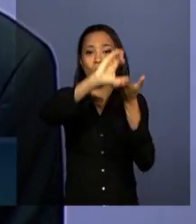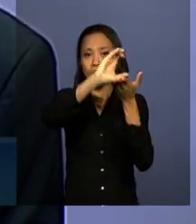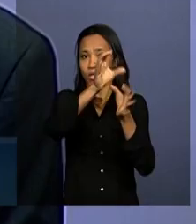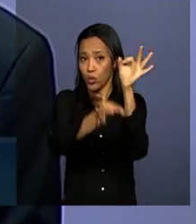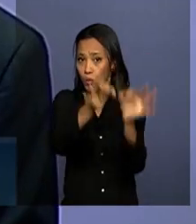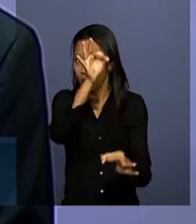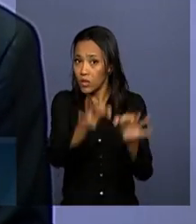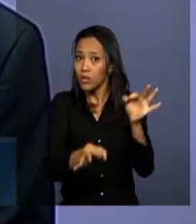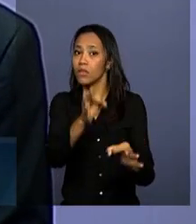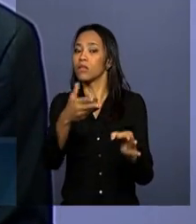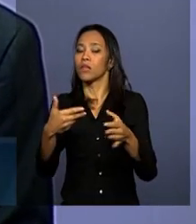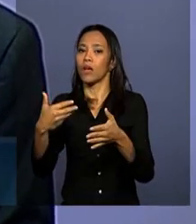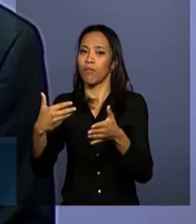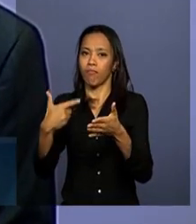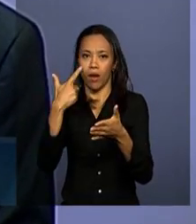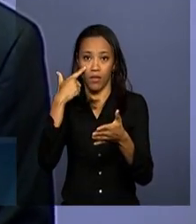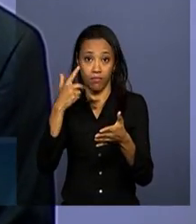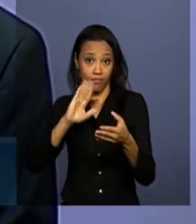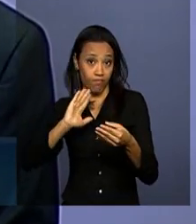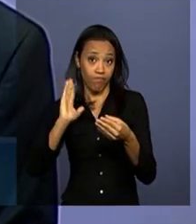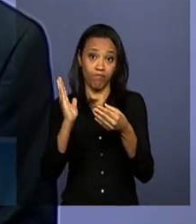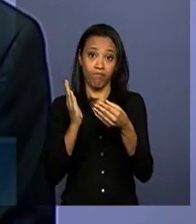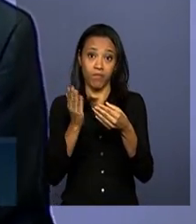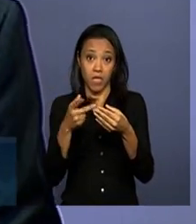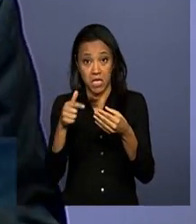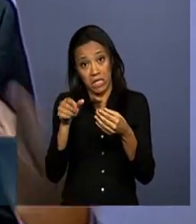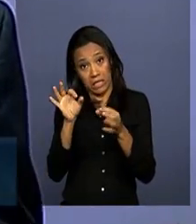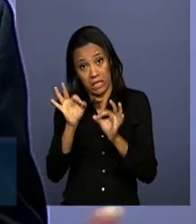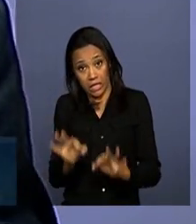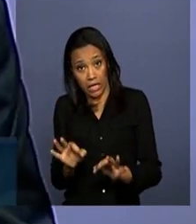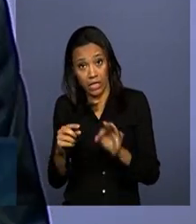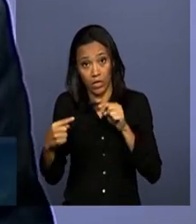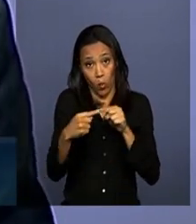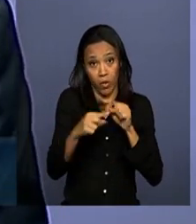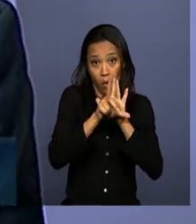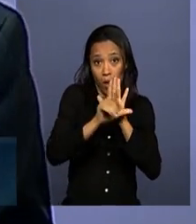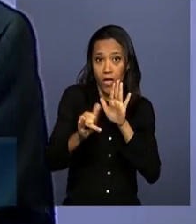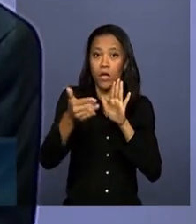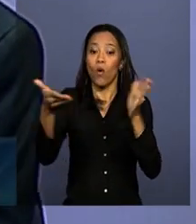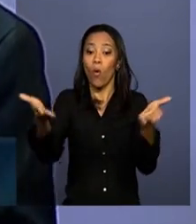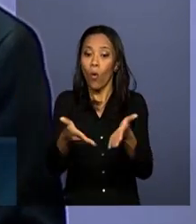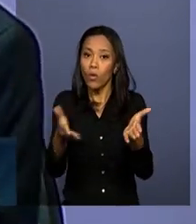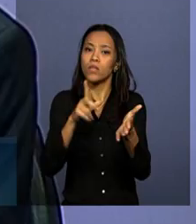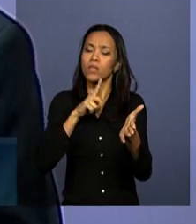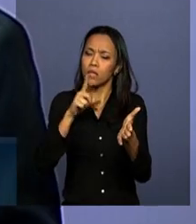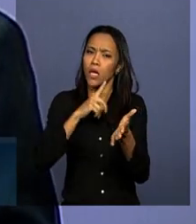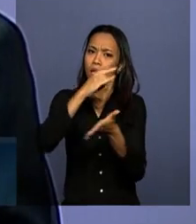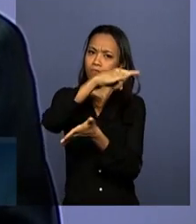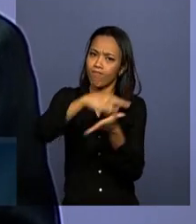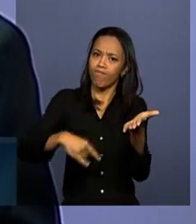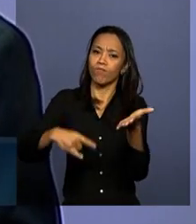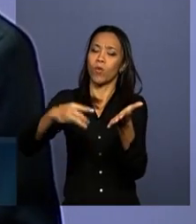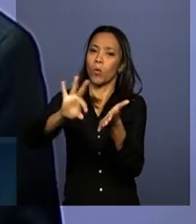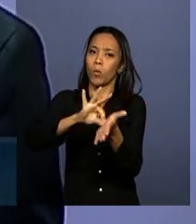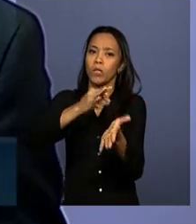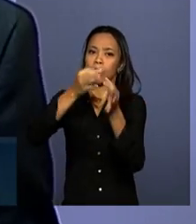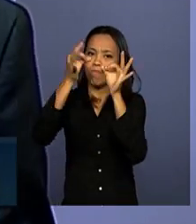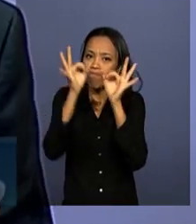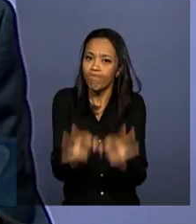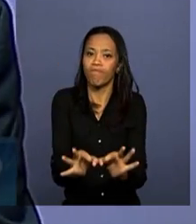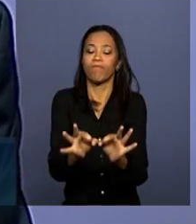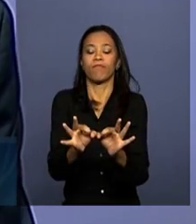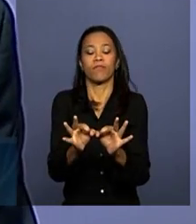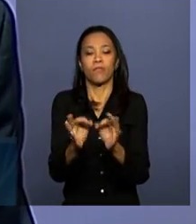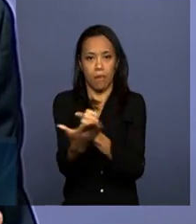de necessidades de apreciar a legalidade ou não. Então, agora se constrói bases formais, concretas, para que, não